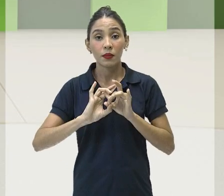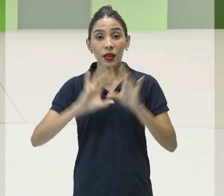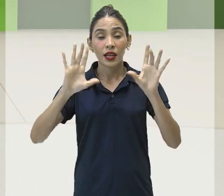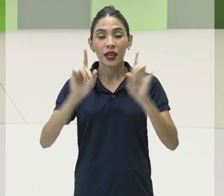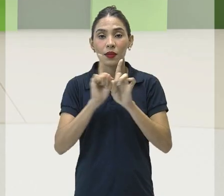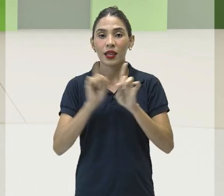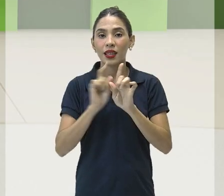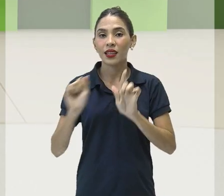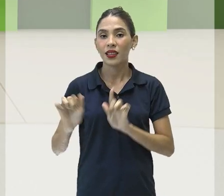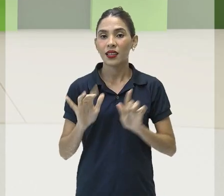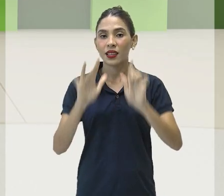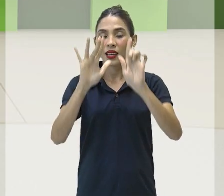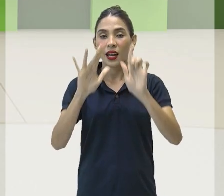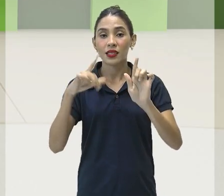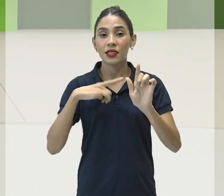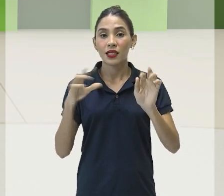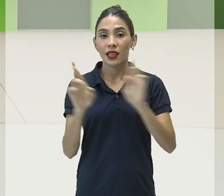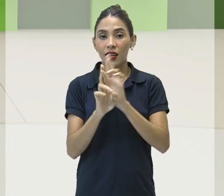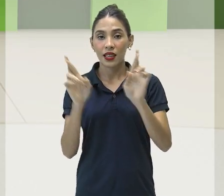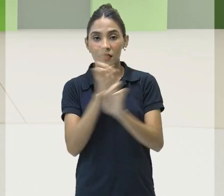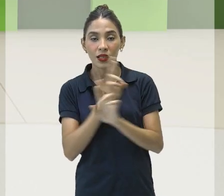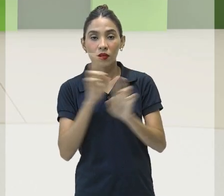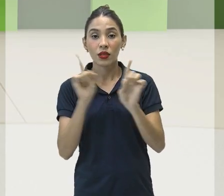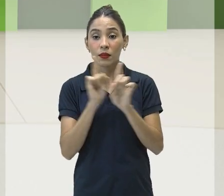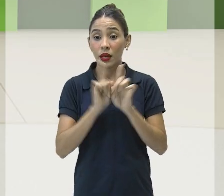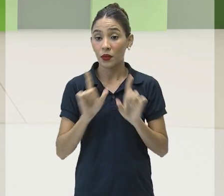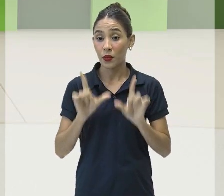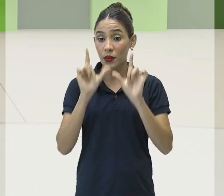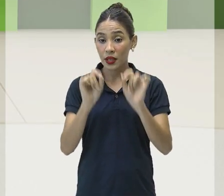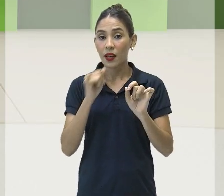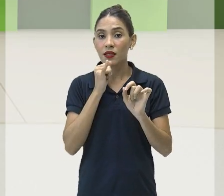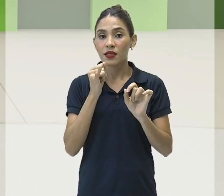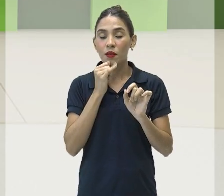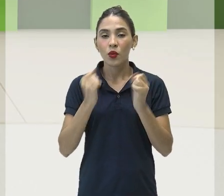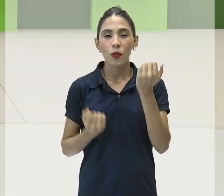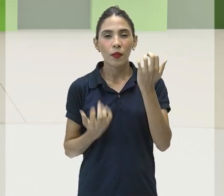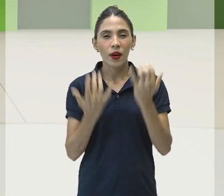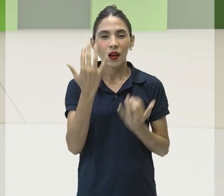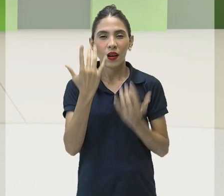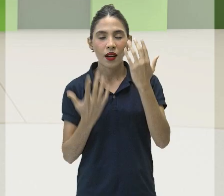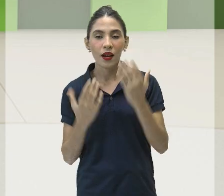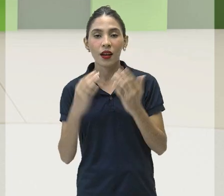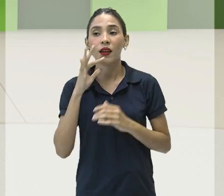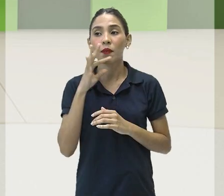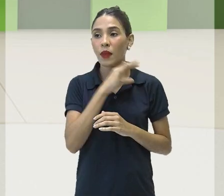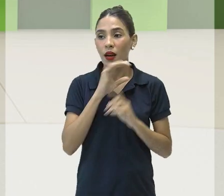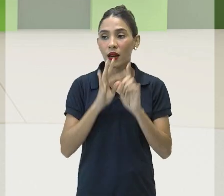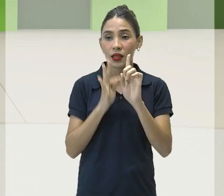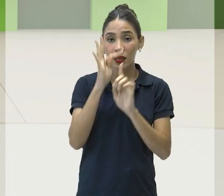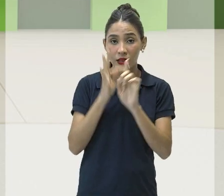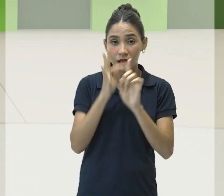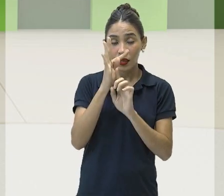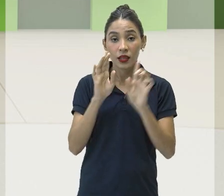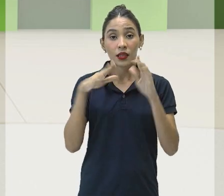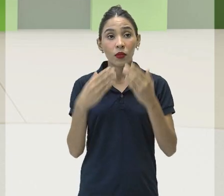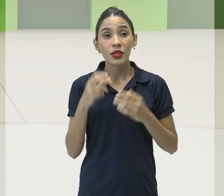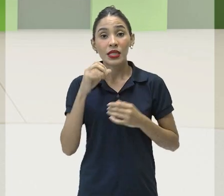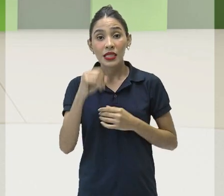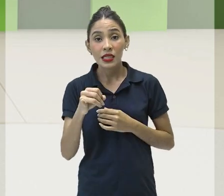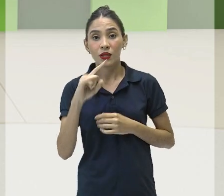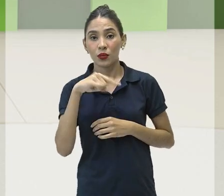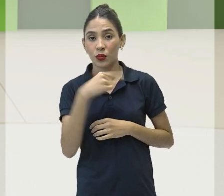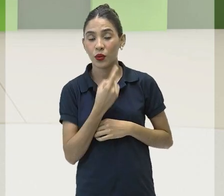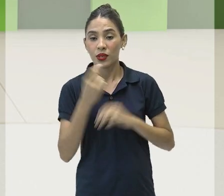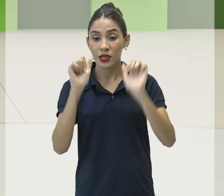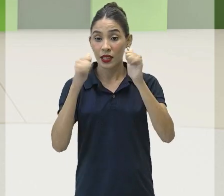gases tóxicos que estão relacionados com o aquecimento global e as mudanças climáticas, né? Então, se a gente